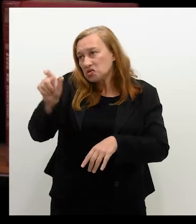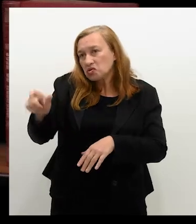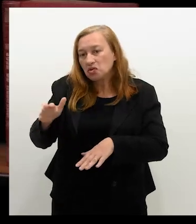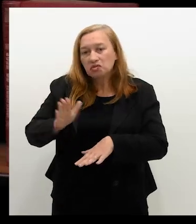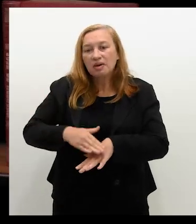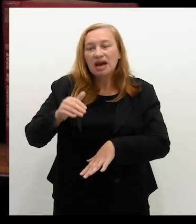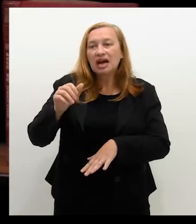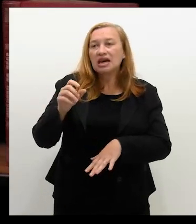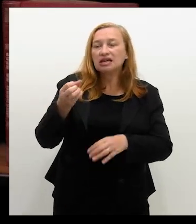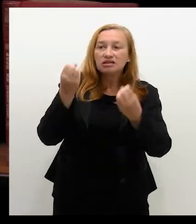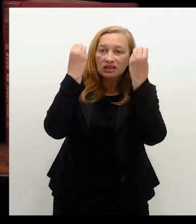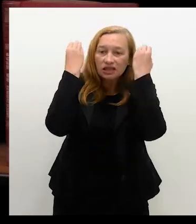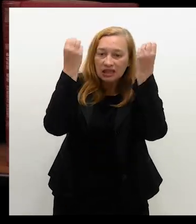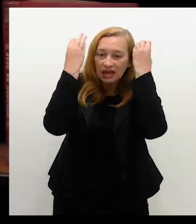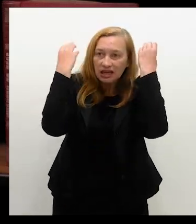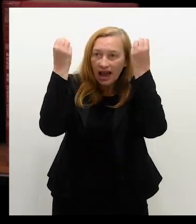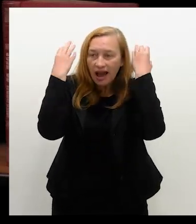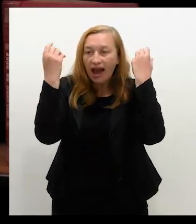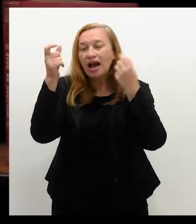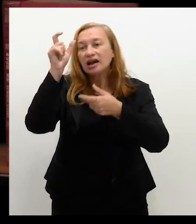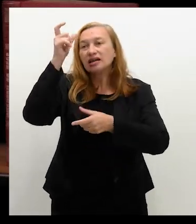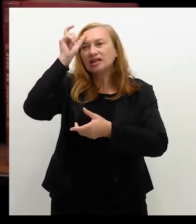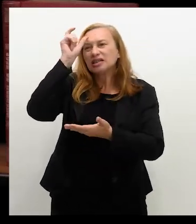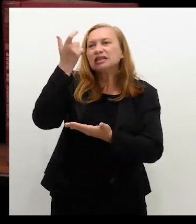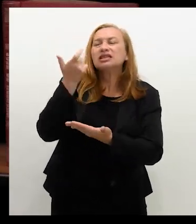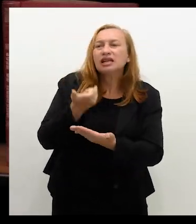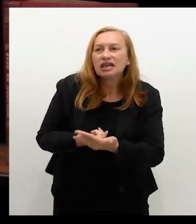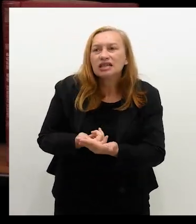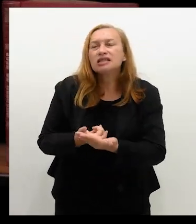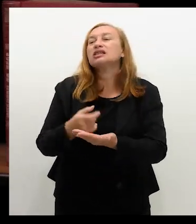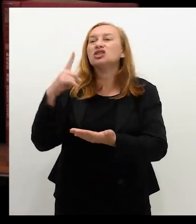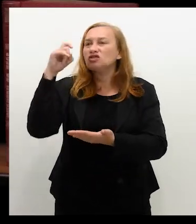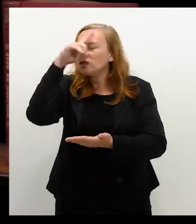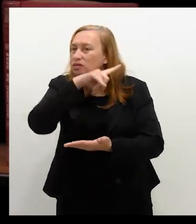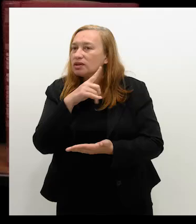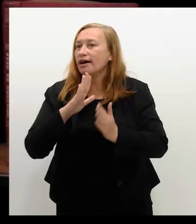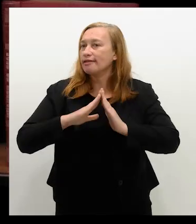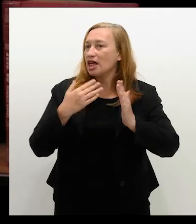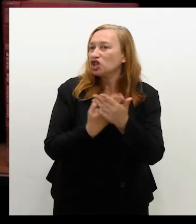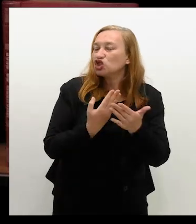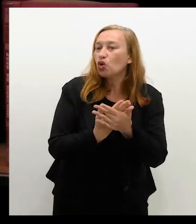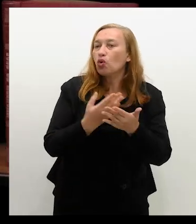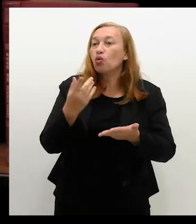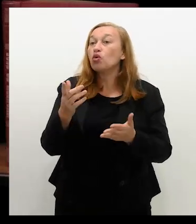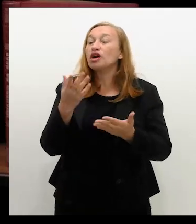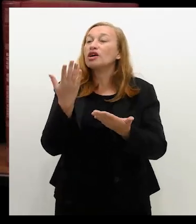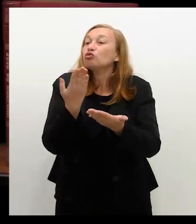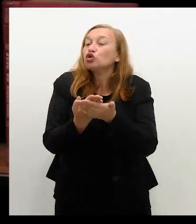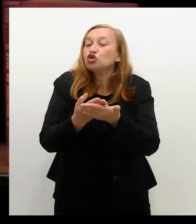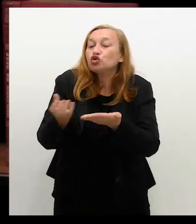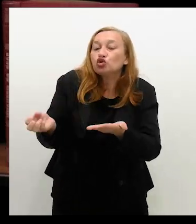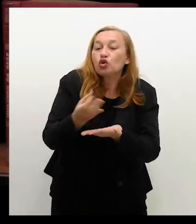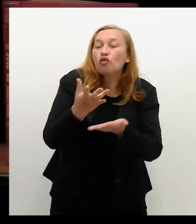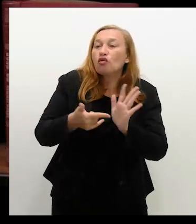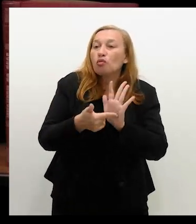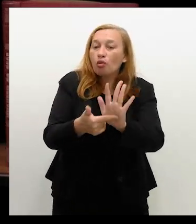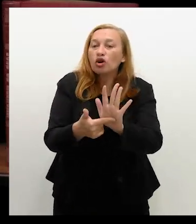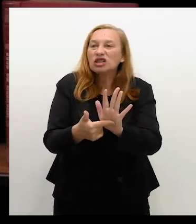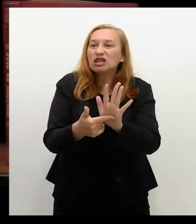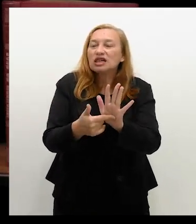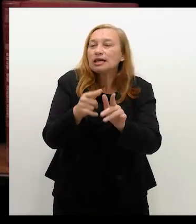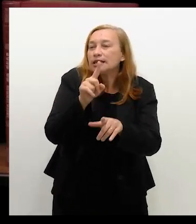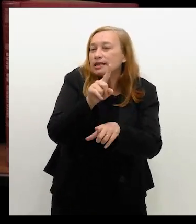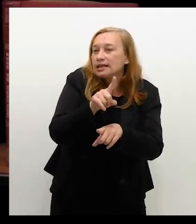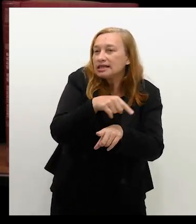né, com TDAH, dislexia, dificuldade no colégio. E o que os estudos novos têm mostrado? Que esse cancelador de